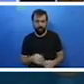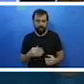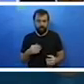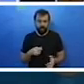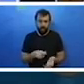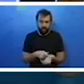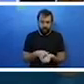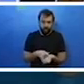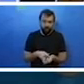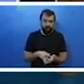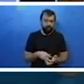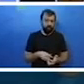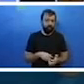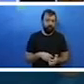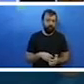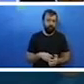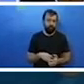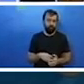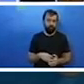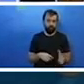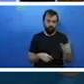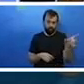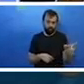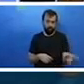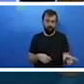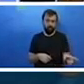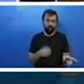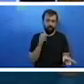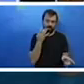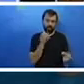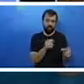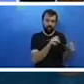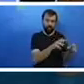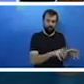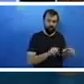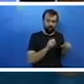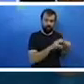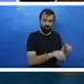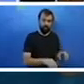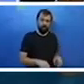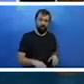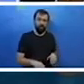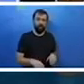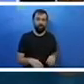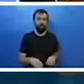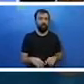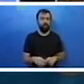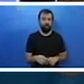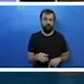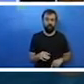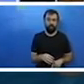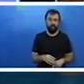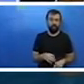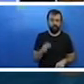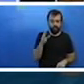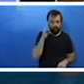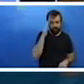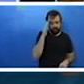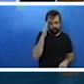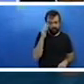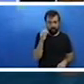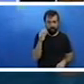com você. Porque o minerador, ele sabia que um judiado Tiradentes. E realmente, ele foi